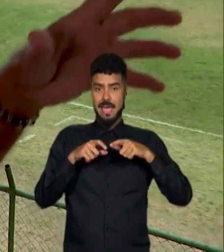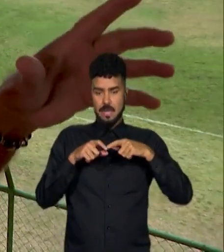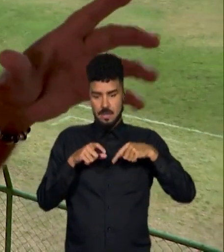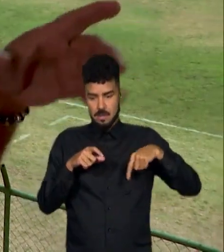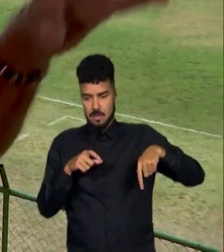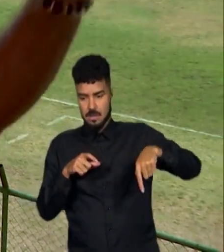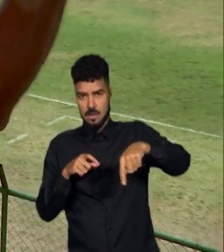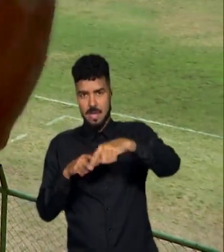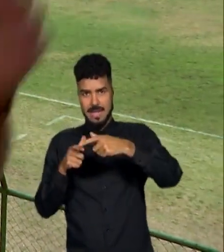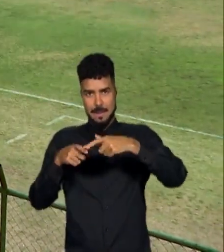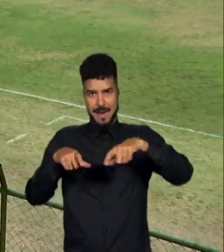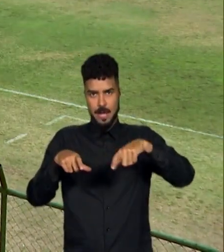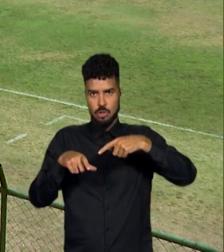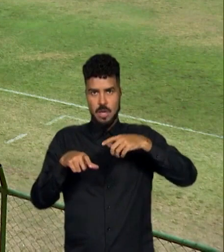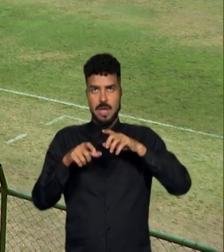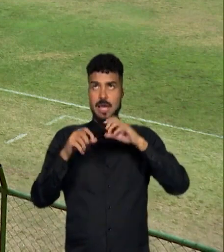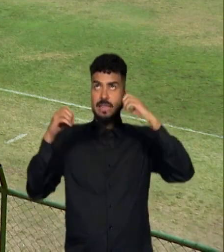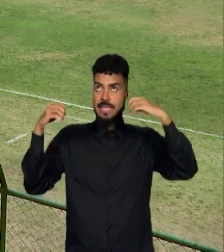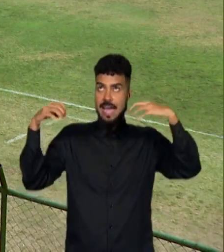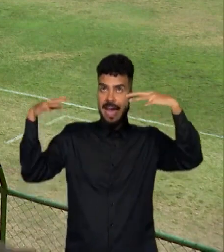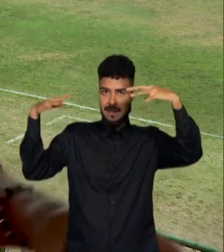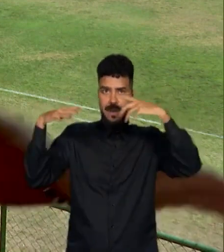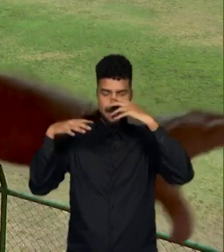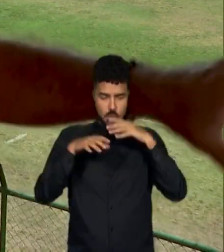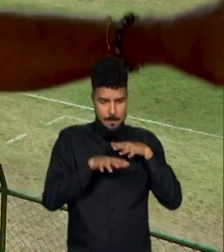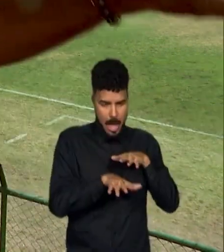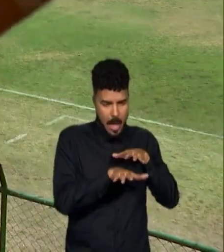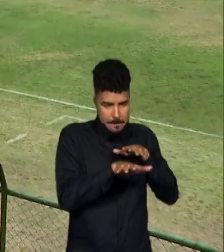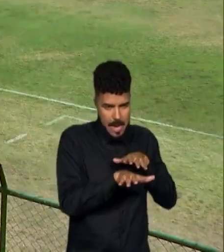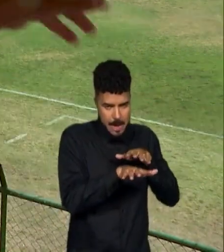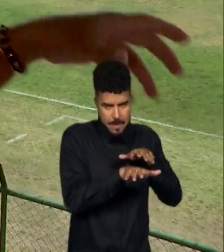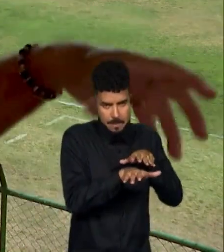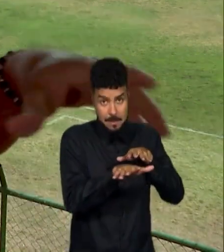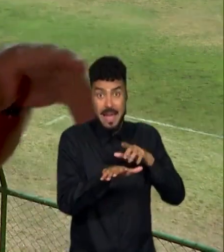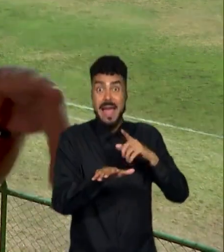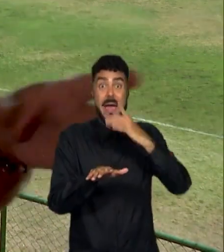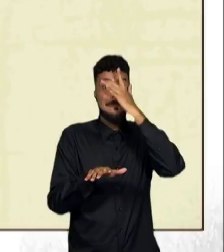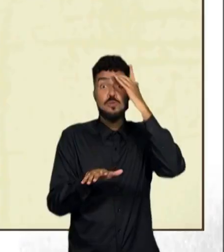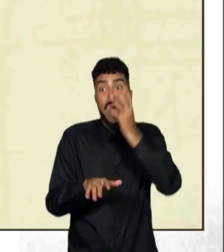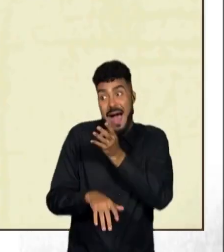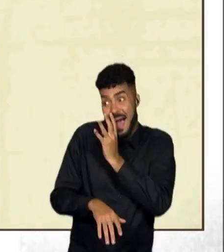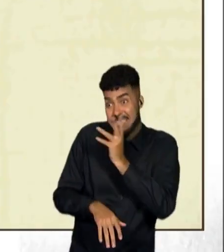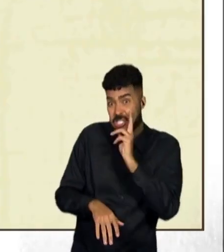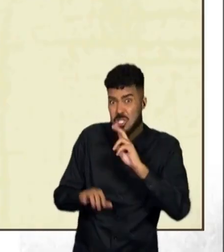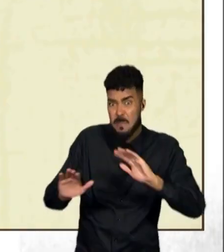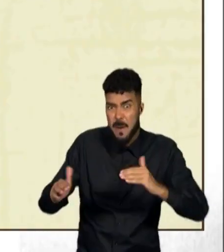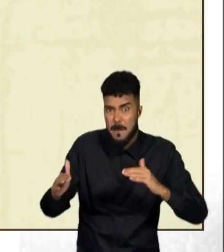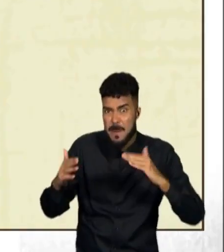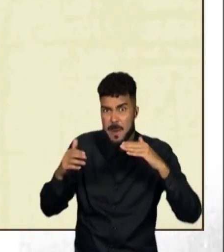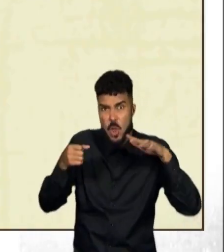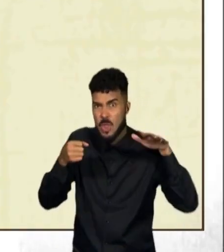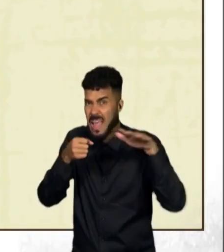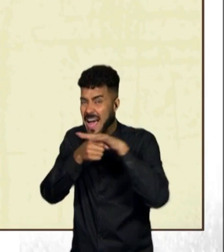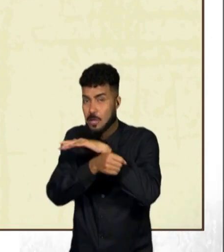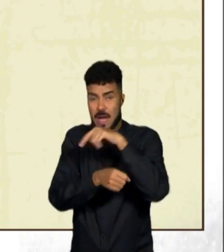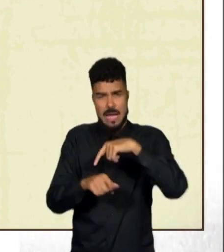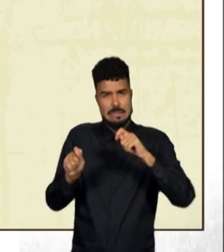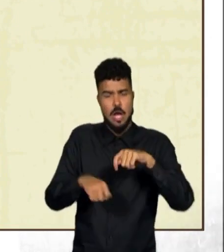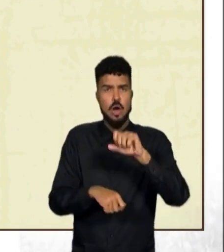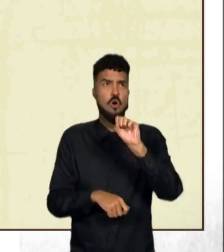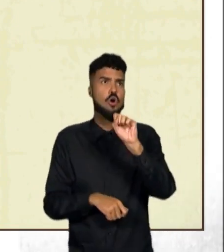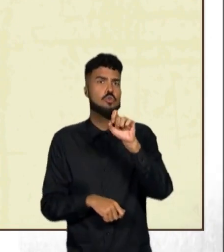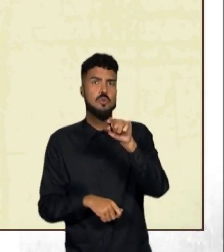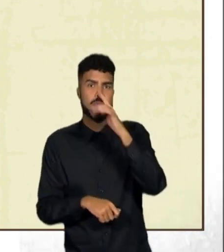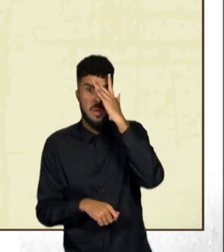à noite, ligava-se os refletores e lotava aqui o estádio. Esse estádio aqui cabe 8 mil pessoas, mas vinha